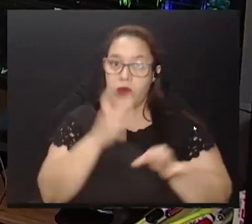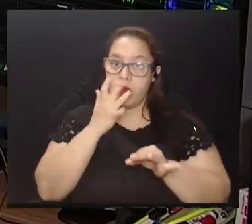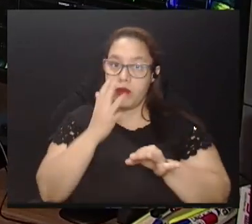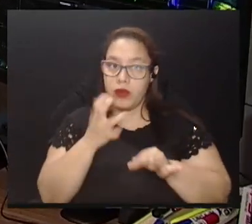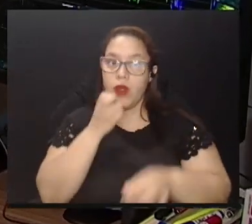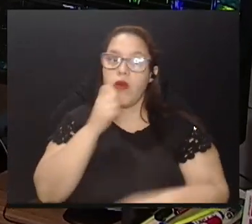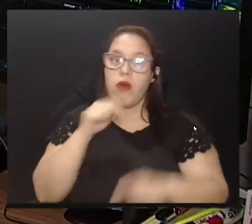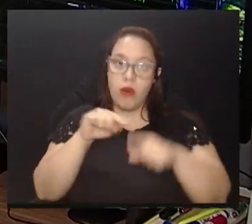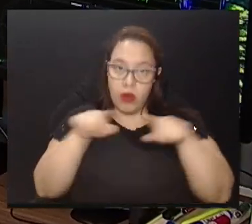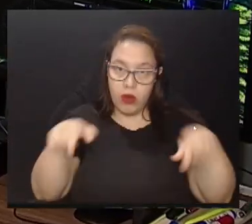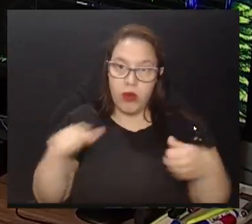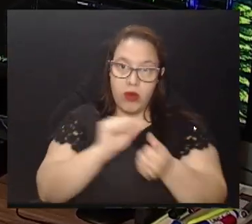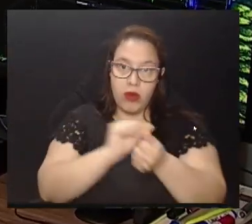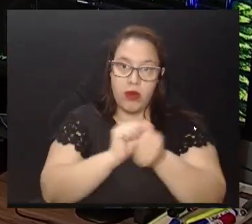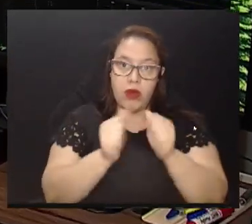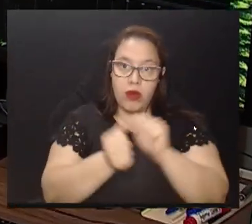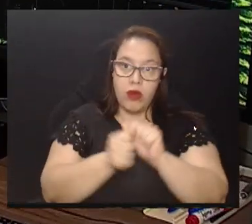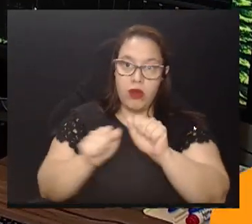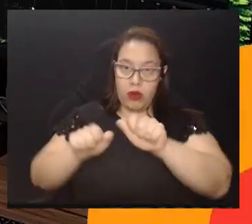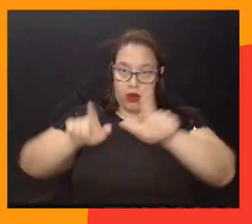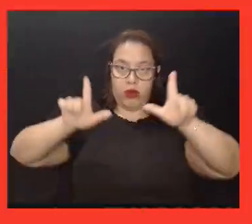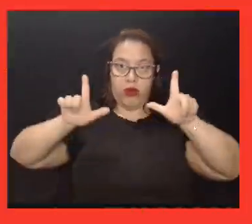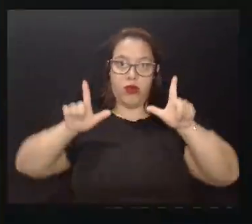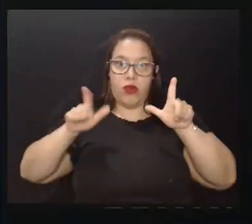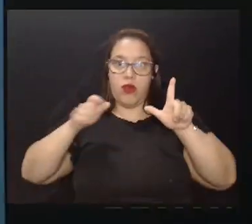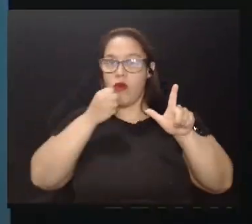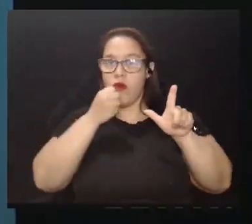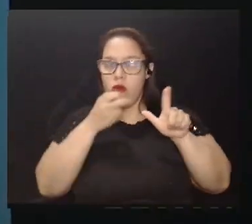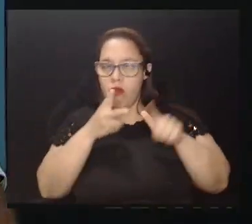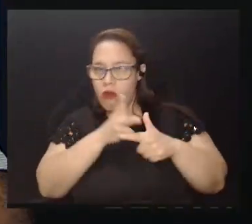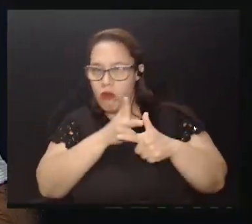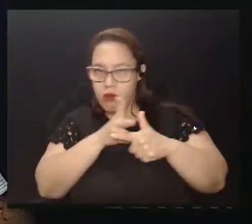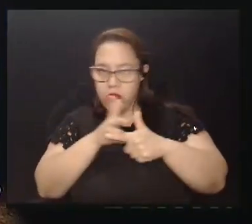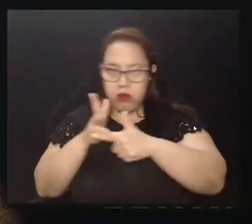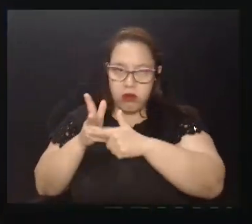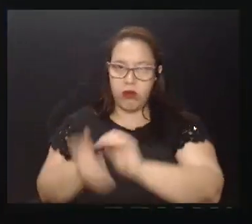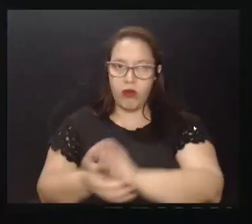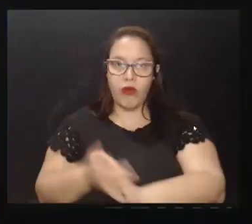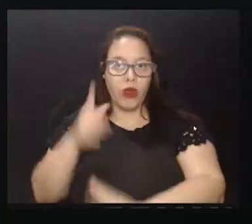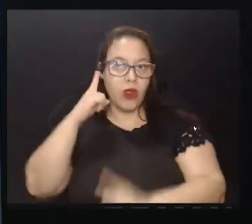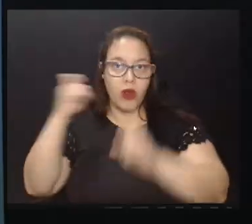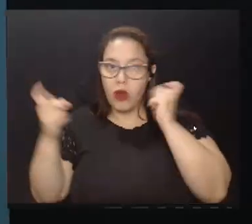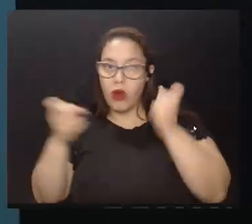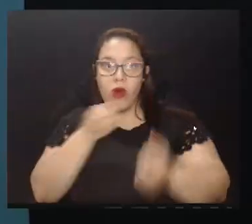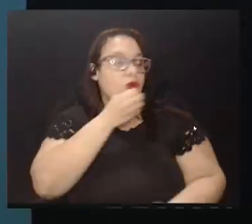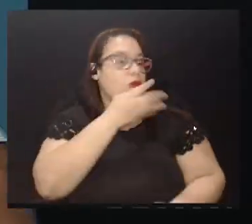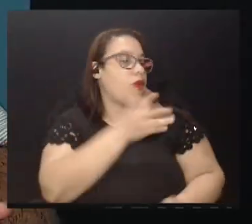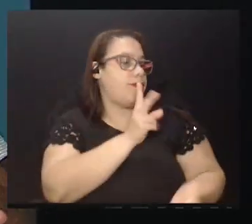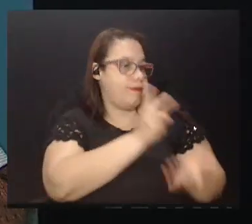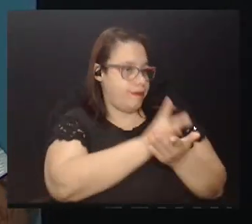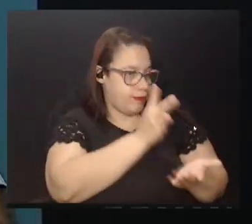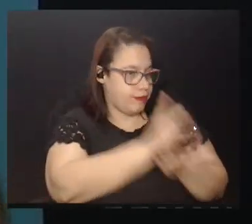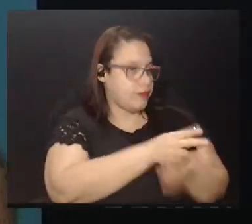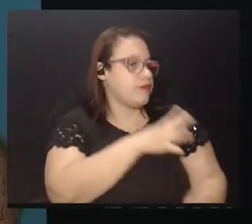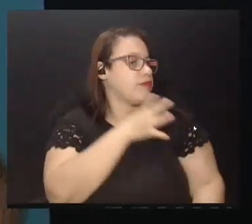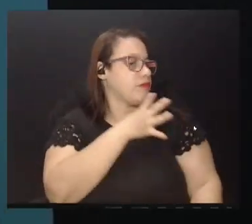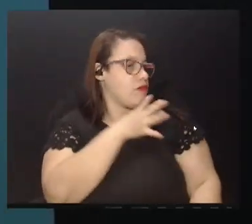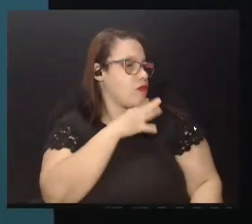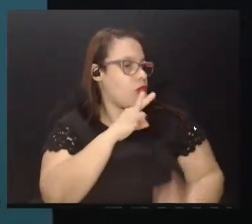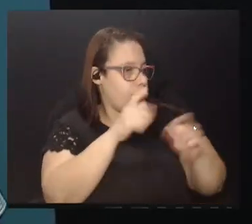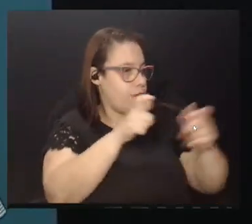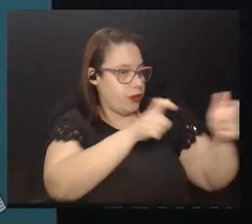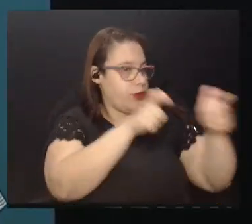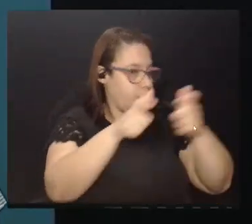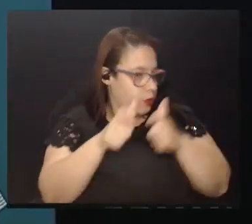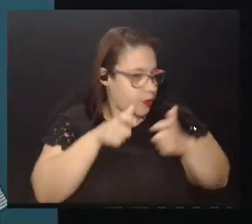tem um bom monitoramento, um bom sistema de som. Bom, a gente segue conhecendo aí todos os setores, né? Como